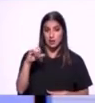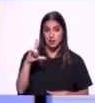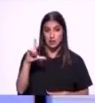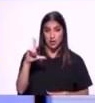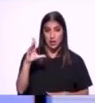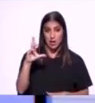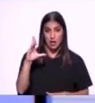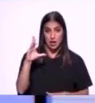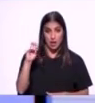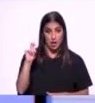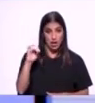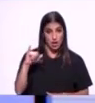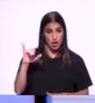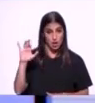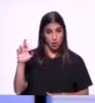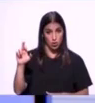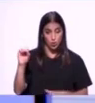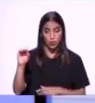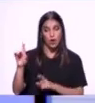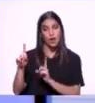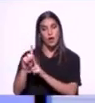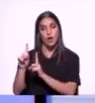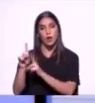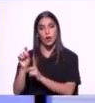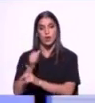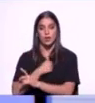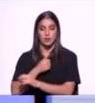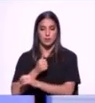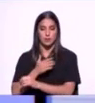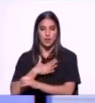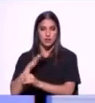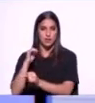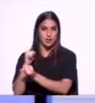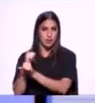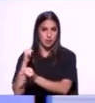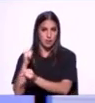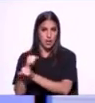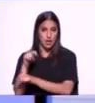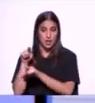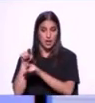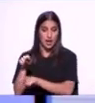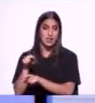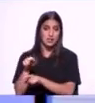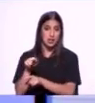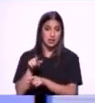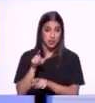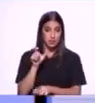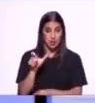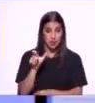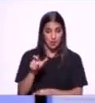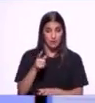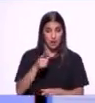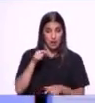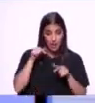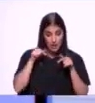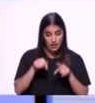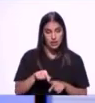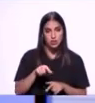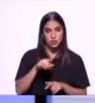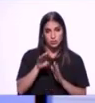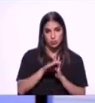serviço de uma qualquer entidade, essa palavra foi pela primeira vez proferida neste programa. E foi neste